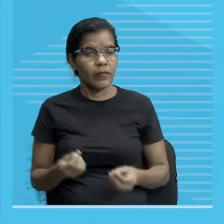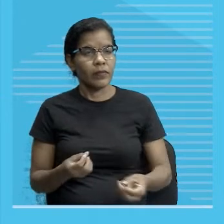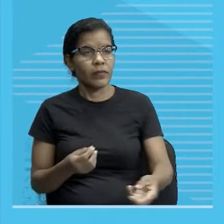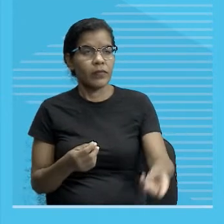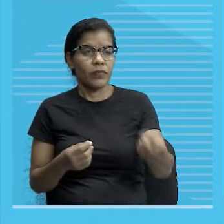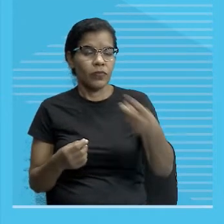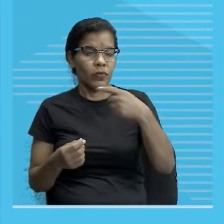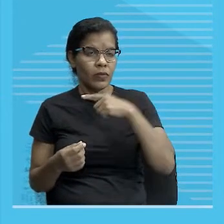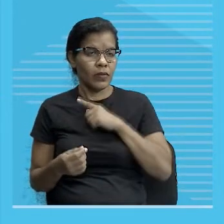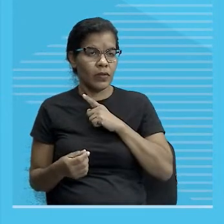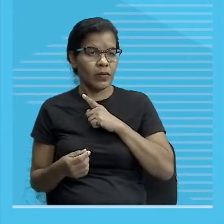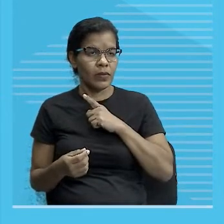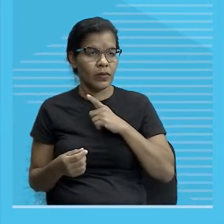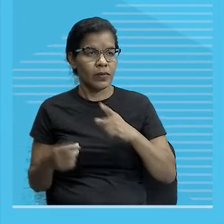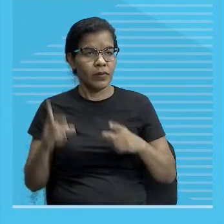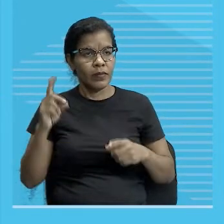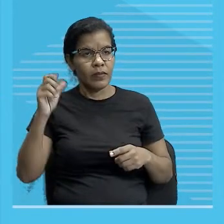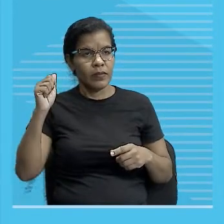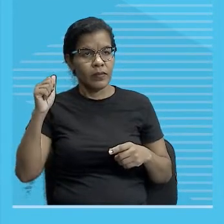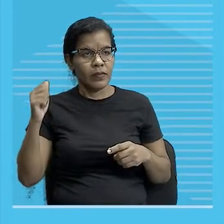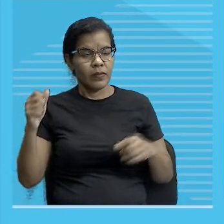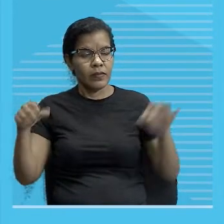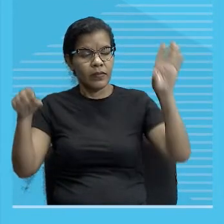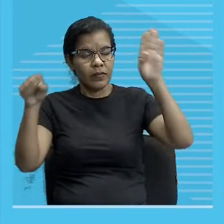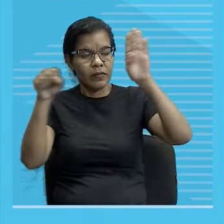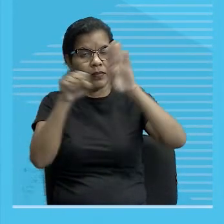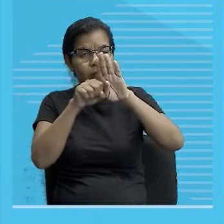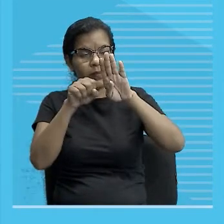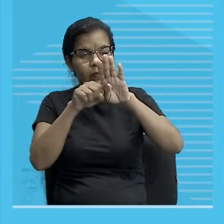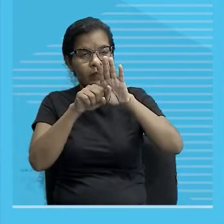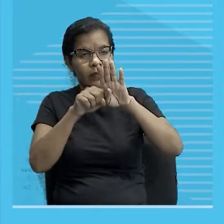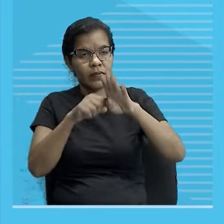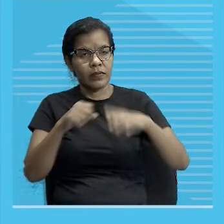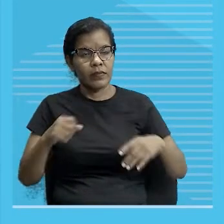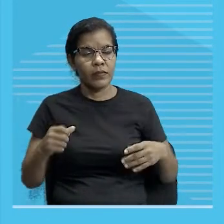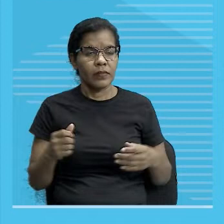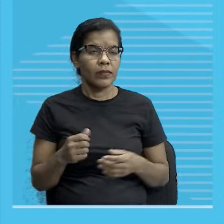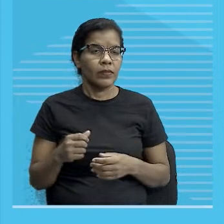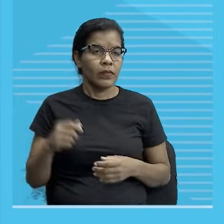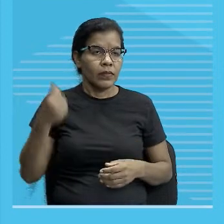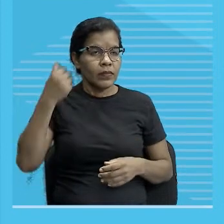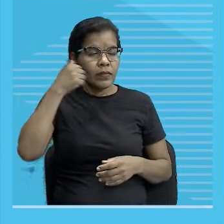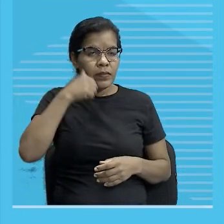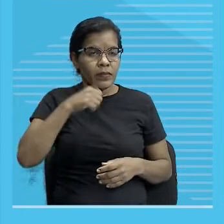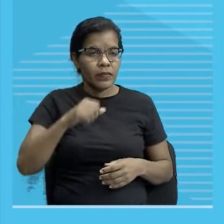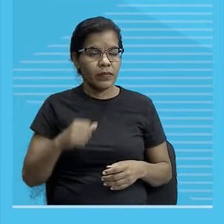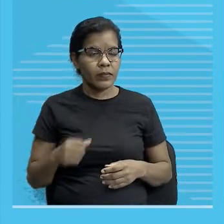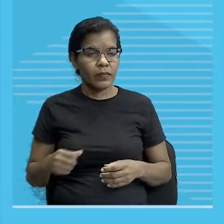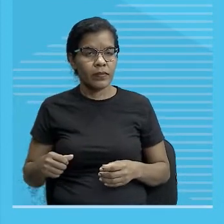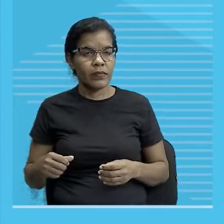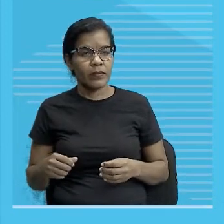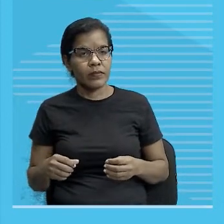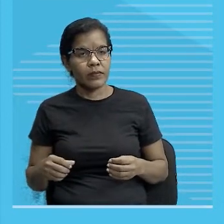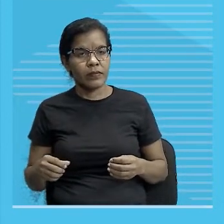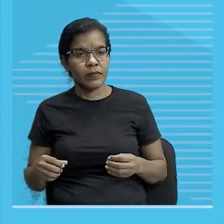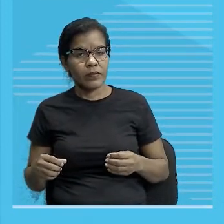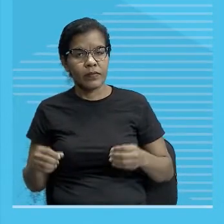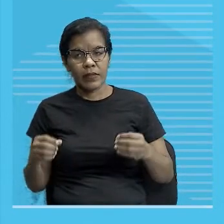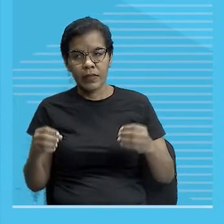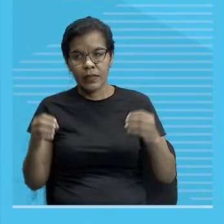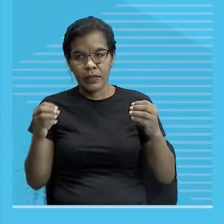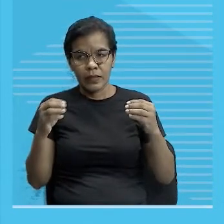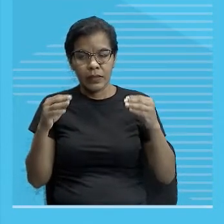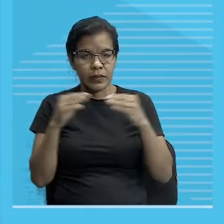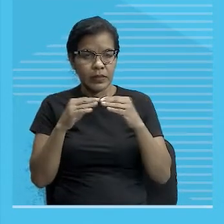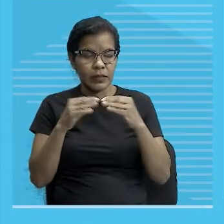o substantivo feminino na frase base admite a anteposição do artigo e admite mesmo que você está vendo